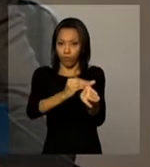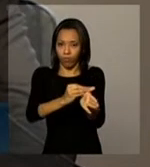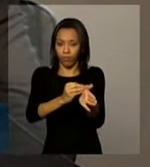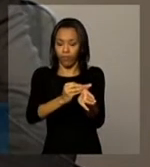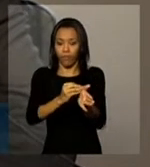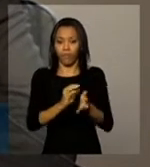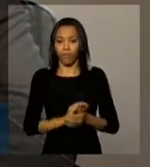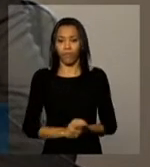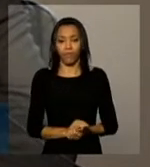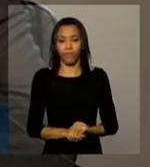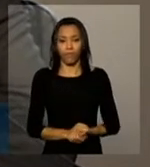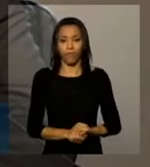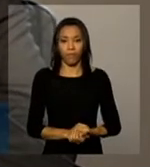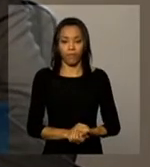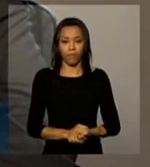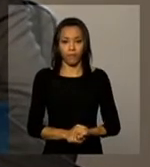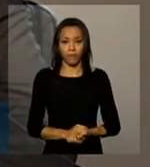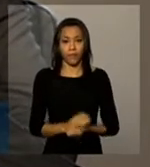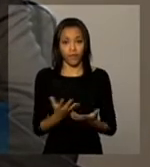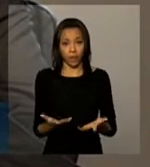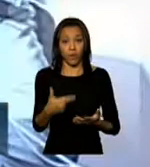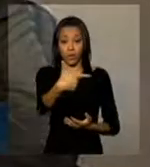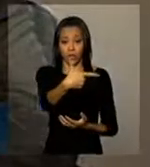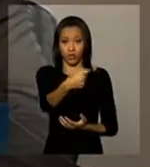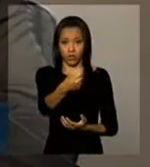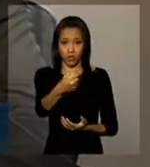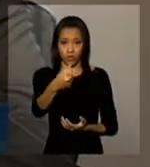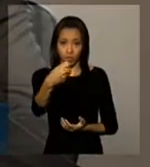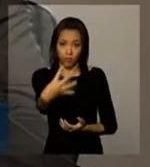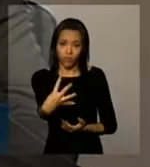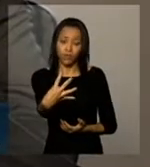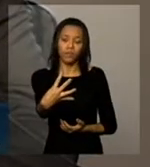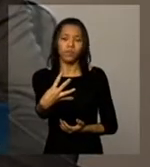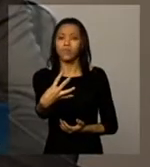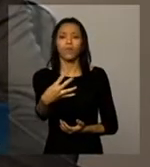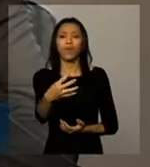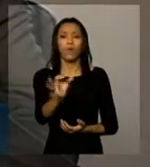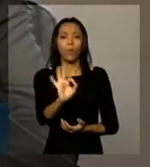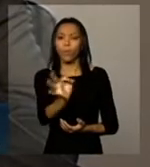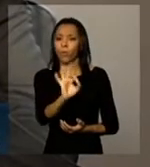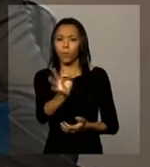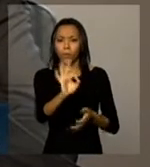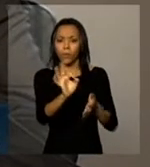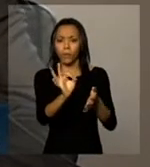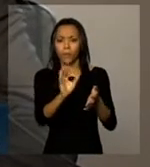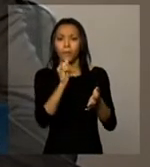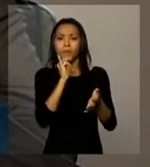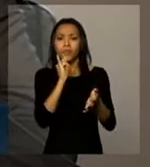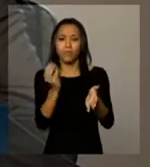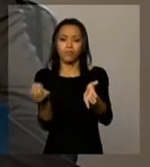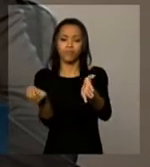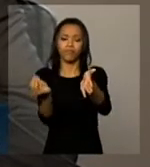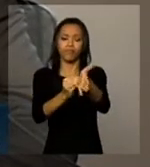certo? Em 2014, não está prevista nenhuma